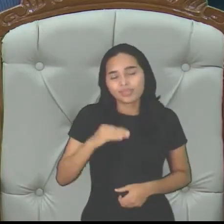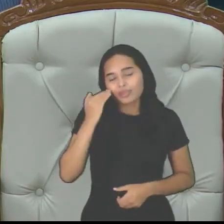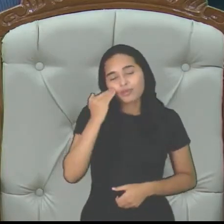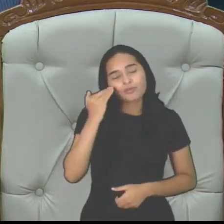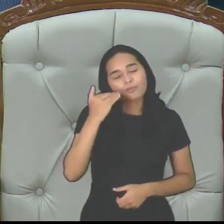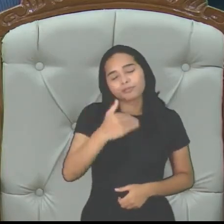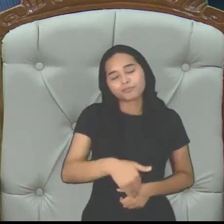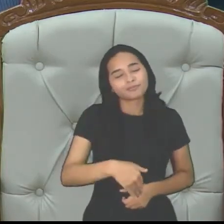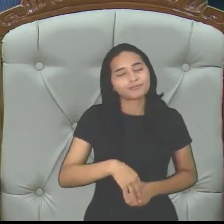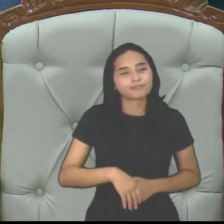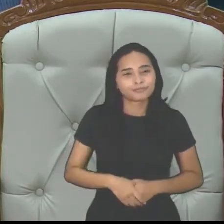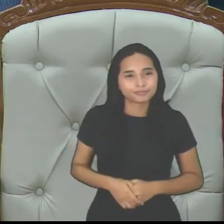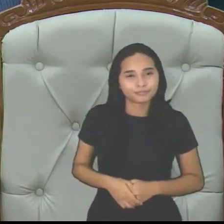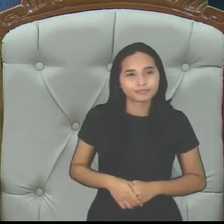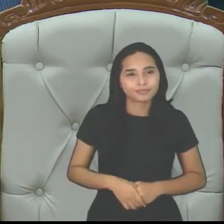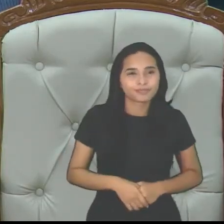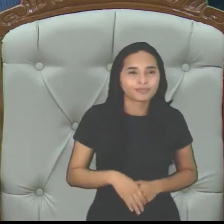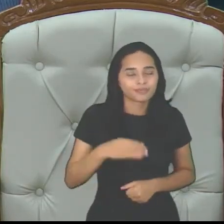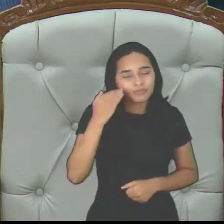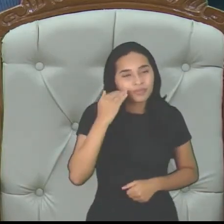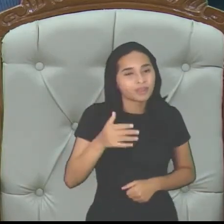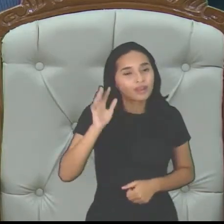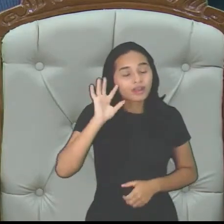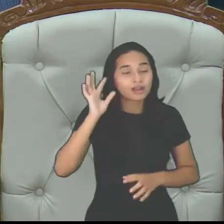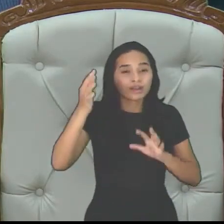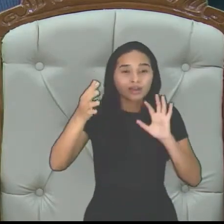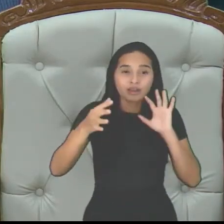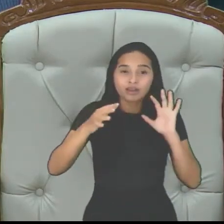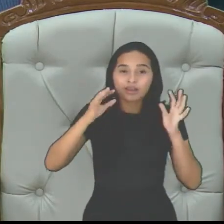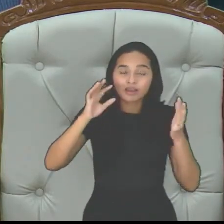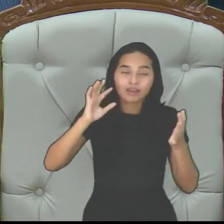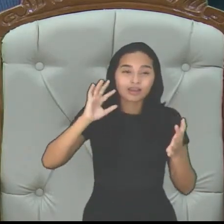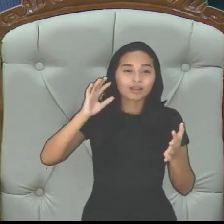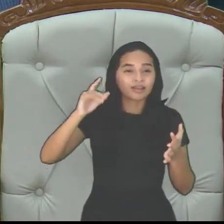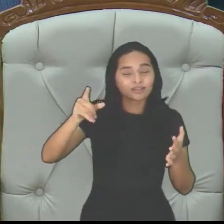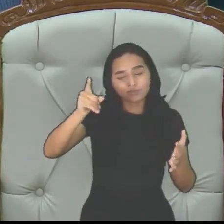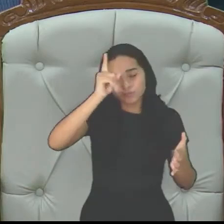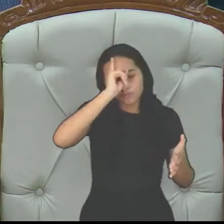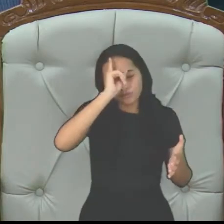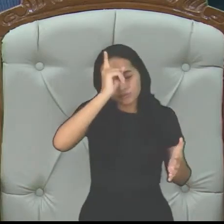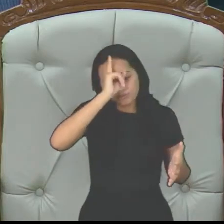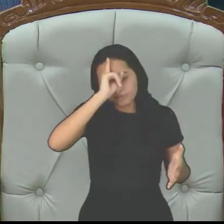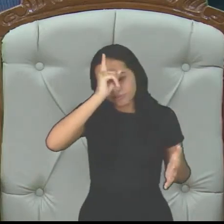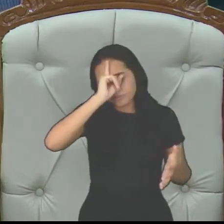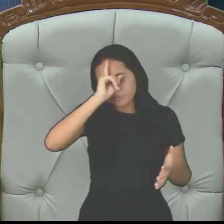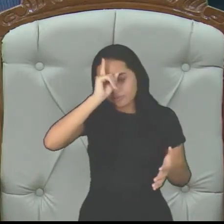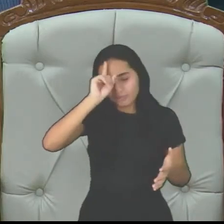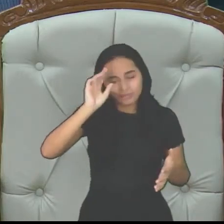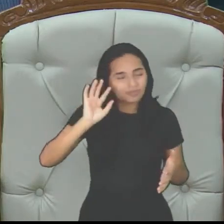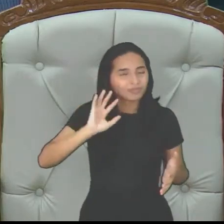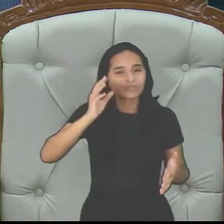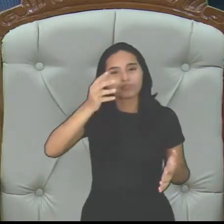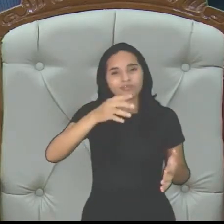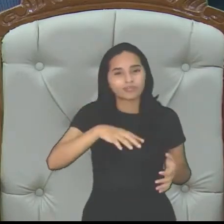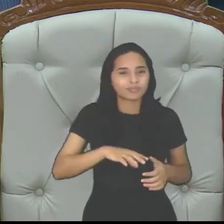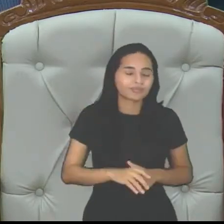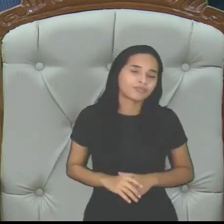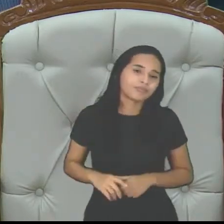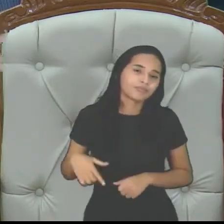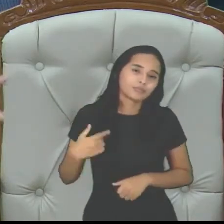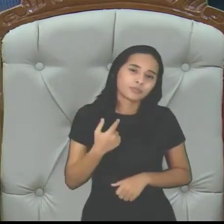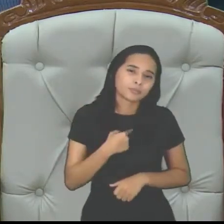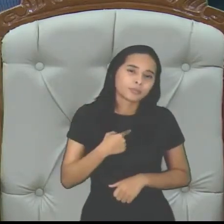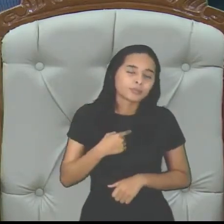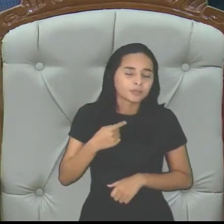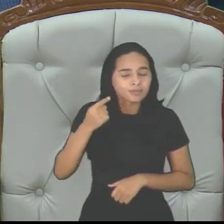Sinais. Os sinais estão acontecendo, eclodem cada dia mais. E a gente pergunta, vamos